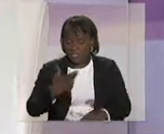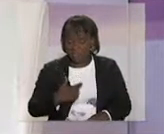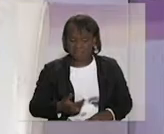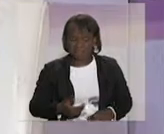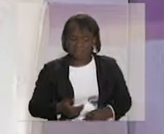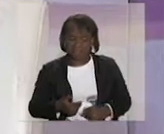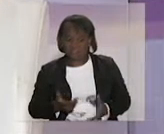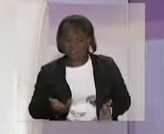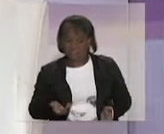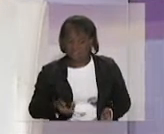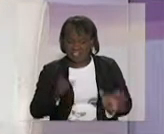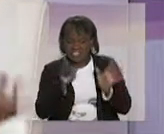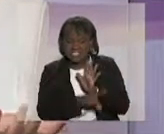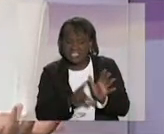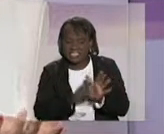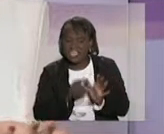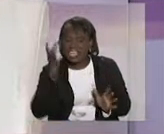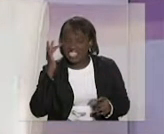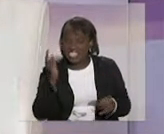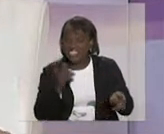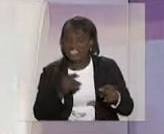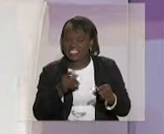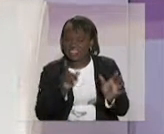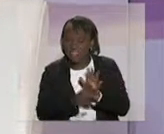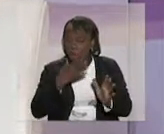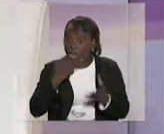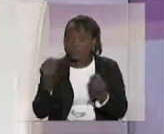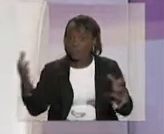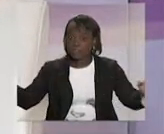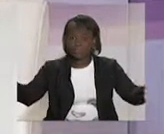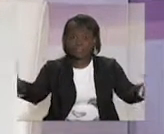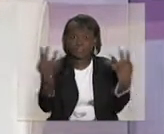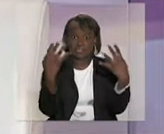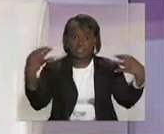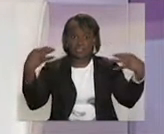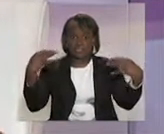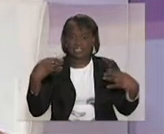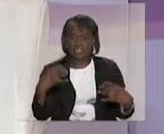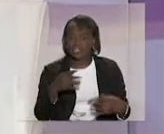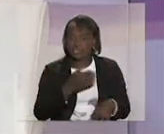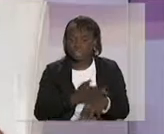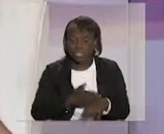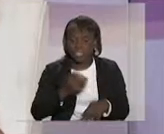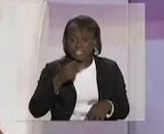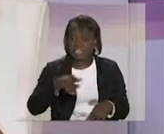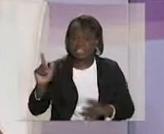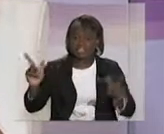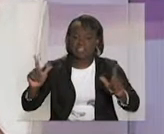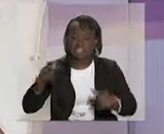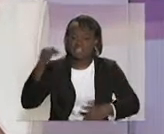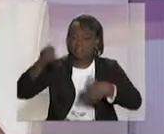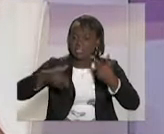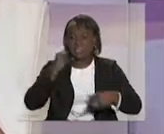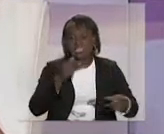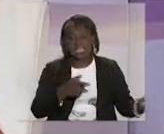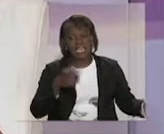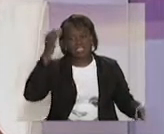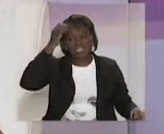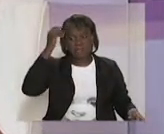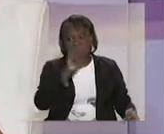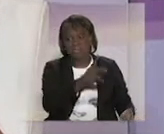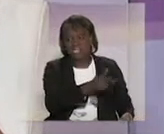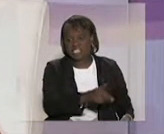se portou, como ele interrogou a vítima em uma sala cheia de homens, por exemplo, e o tempo todo ele se dirigia à mídia falando sobre como aquela